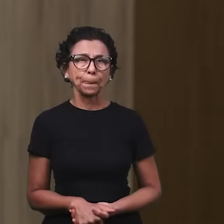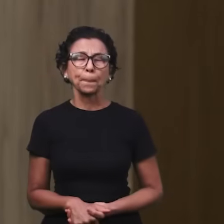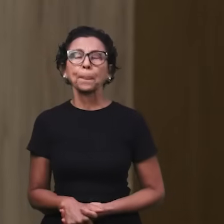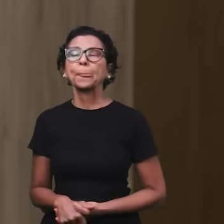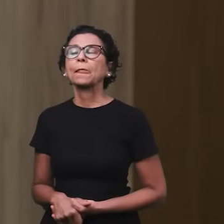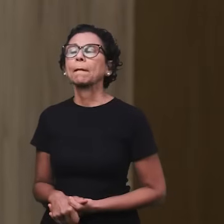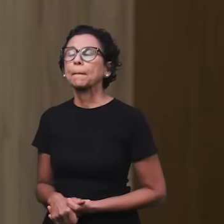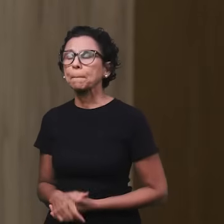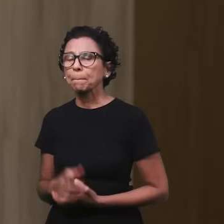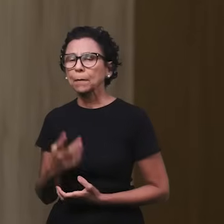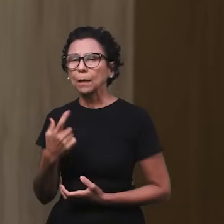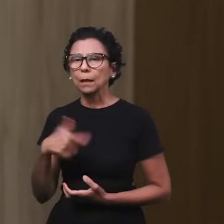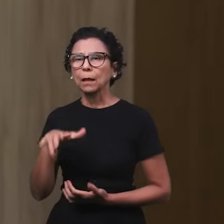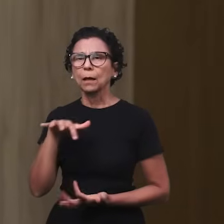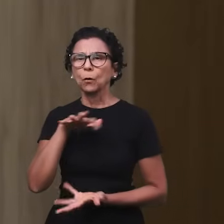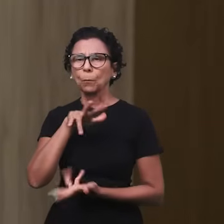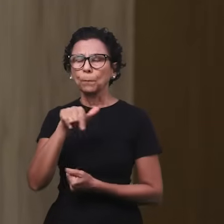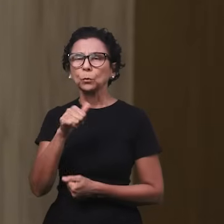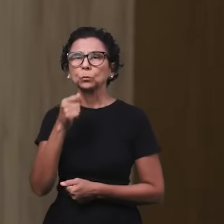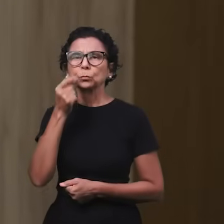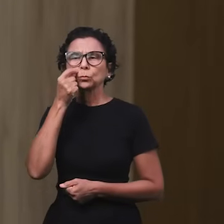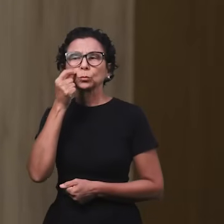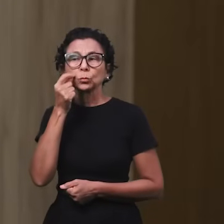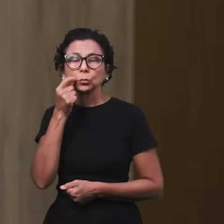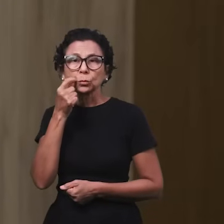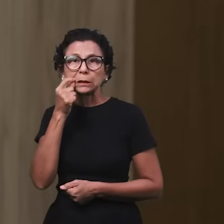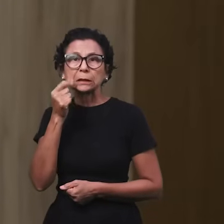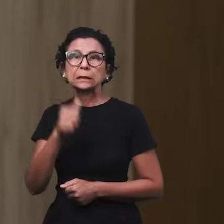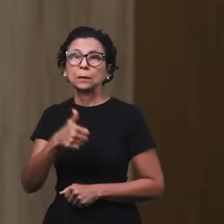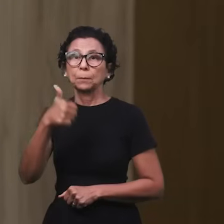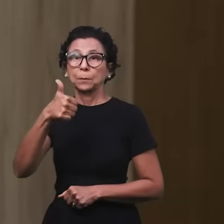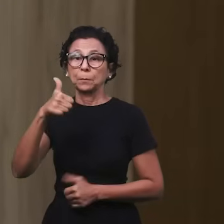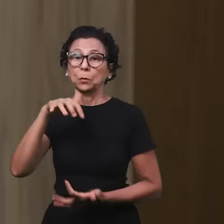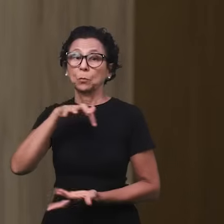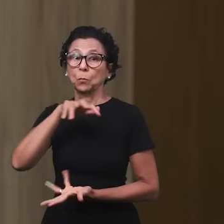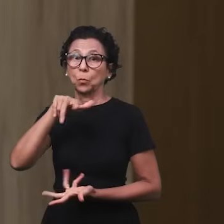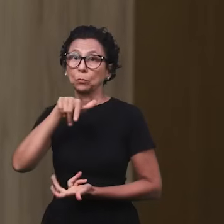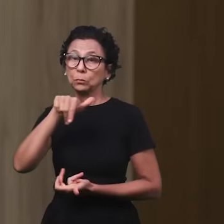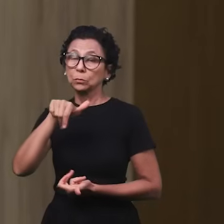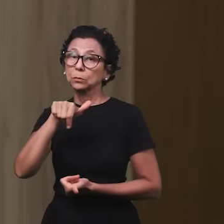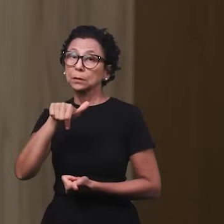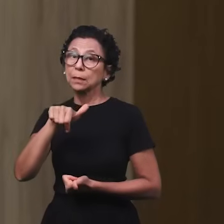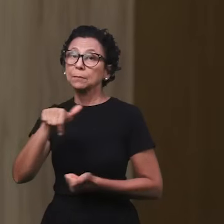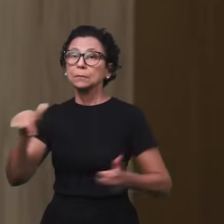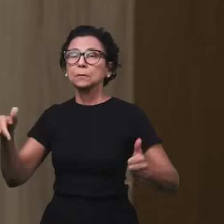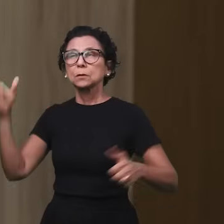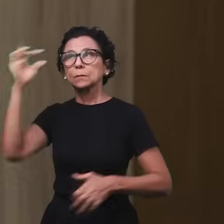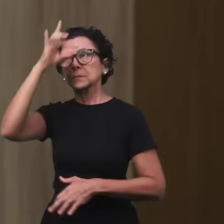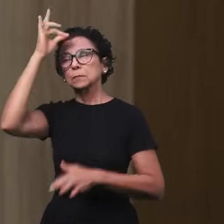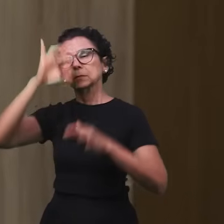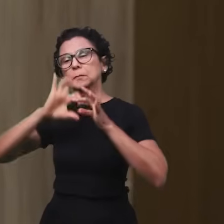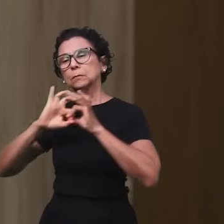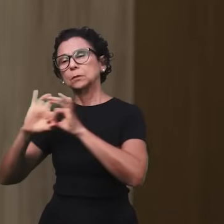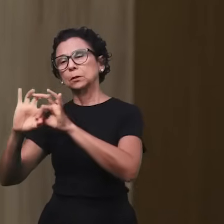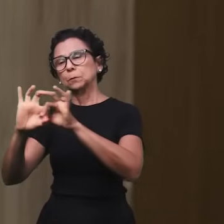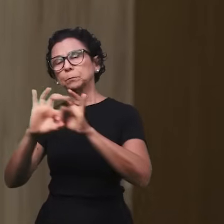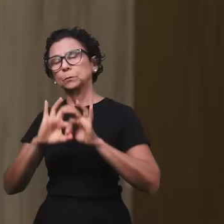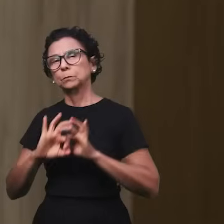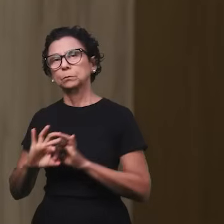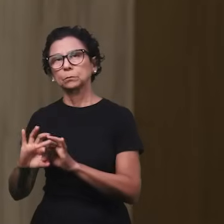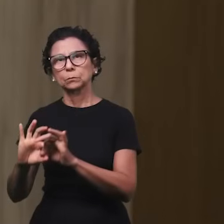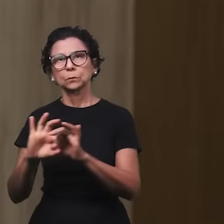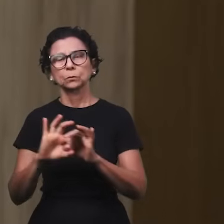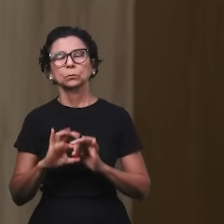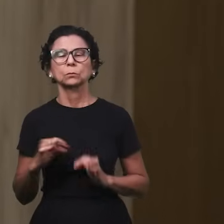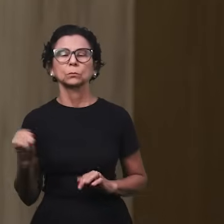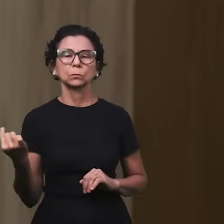estão aí na Suíça, primeiro mundo, está tudo certo, mas nós estamos debaixo da mesma comunhão do Espírito Santo. Então estamos nos entendendo por causa disso, que é